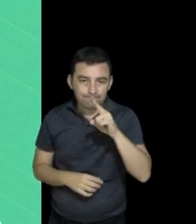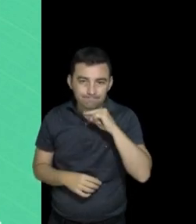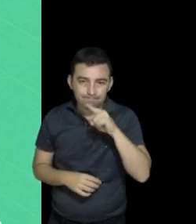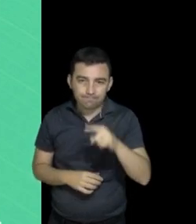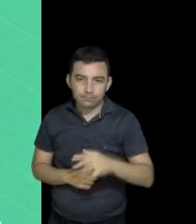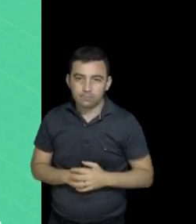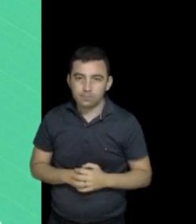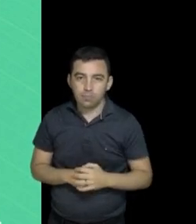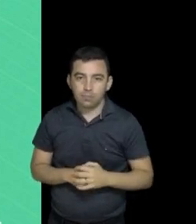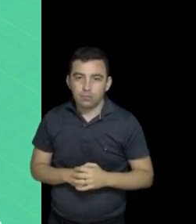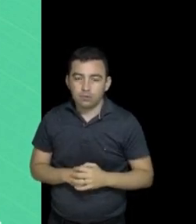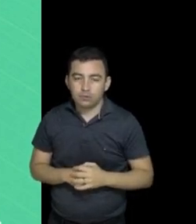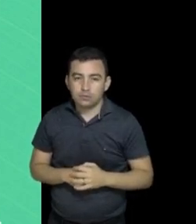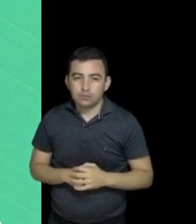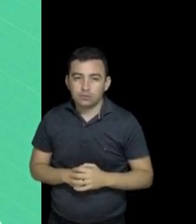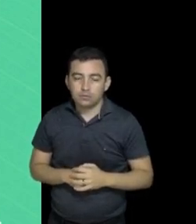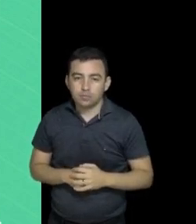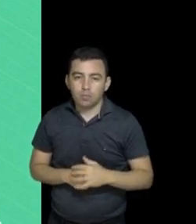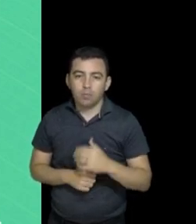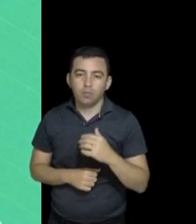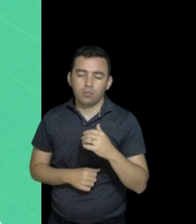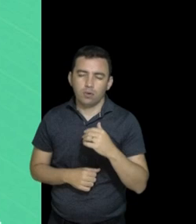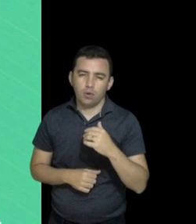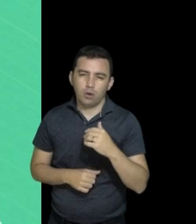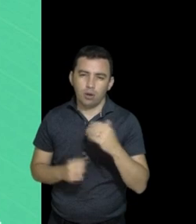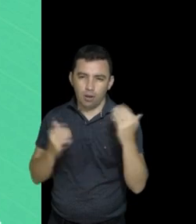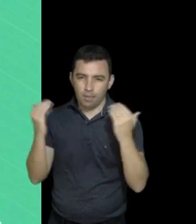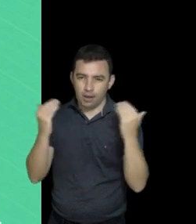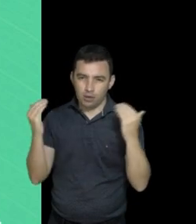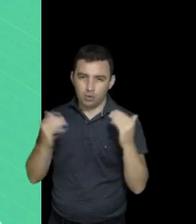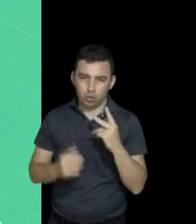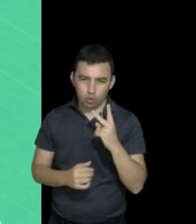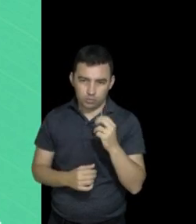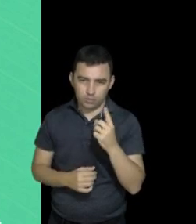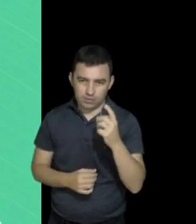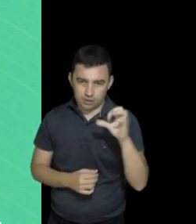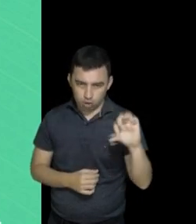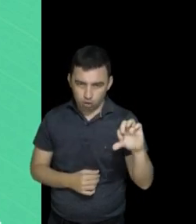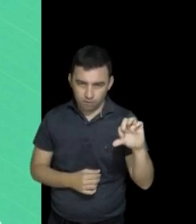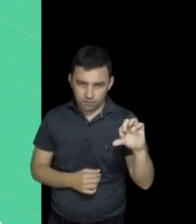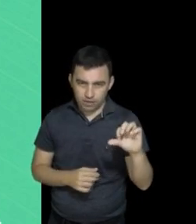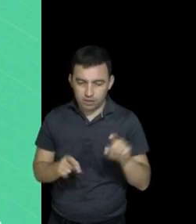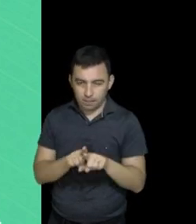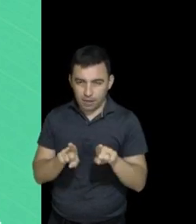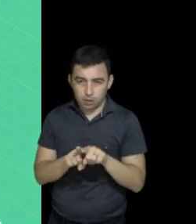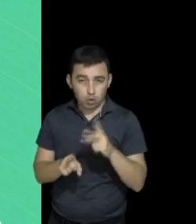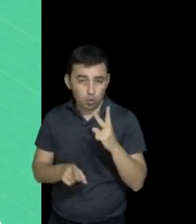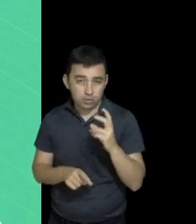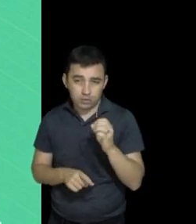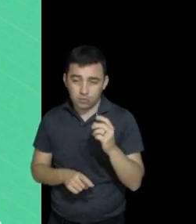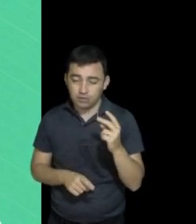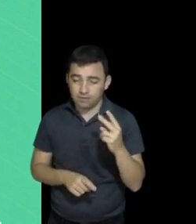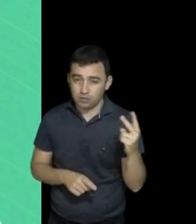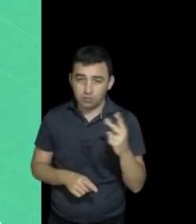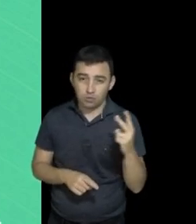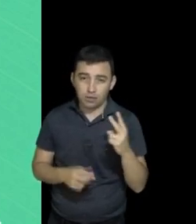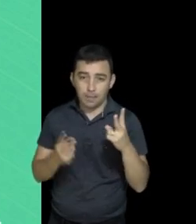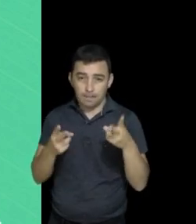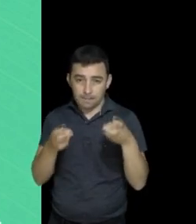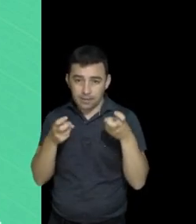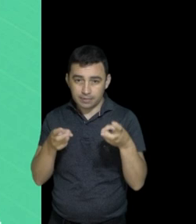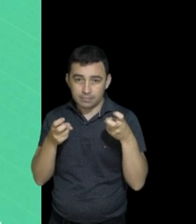em 2000 comparando os dados de 2019 e 2022 nós vamos perceber